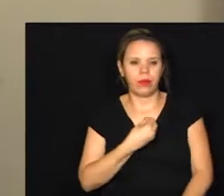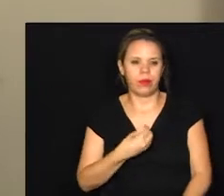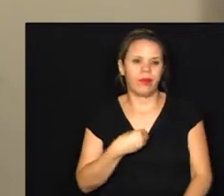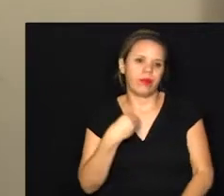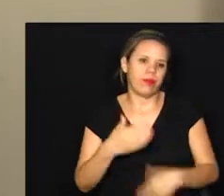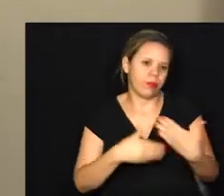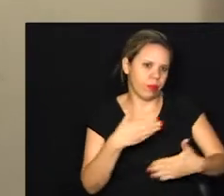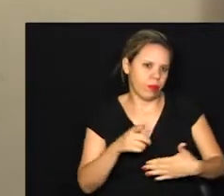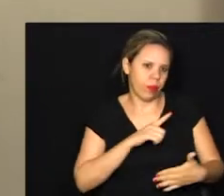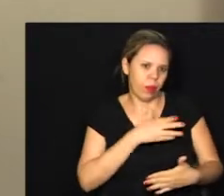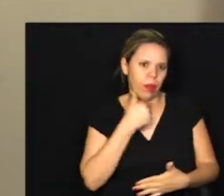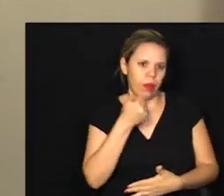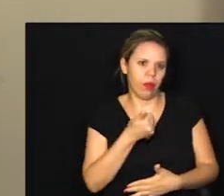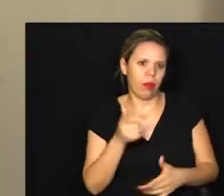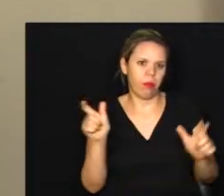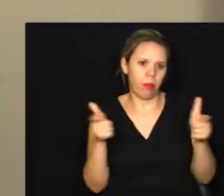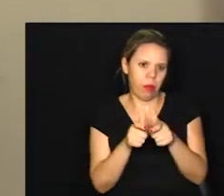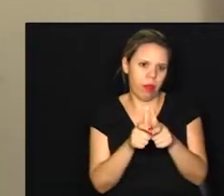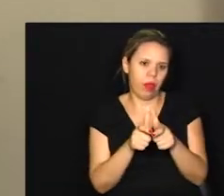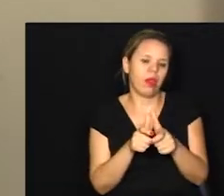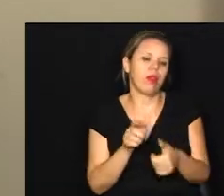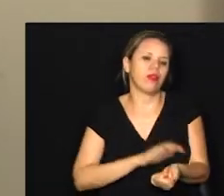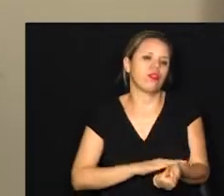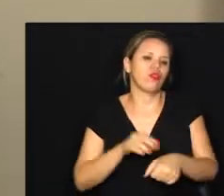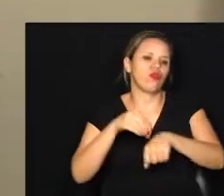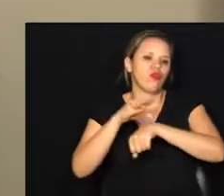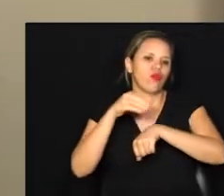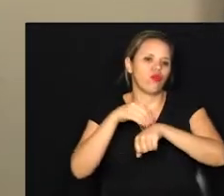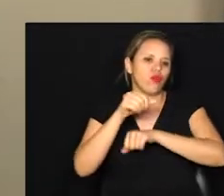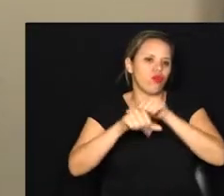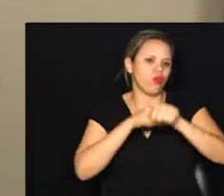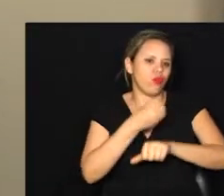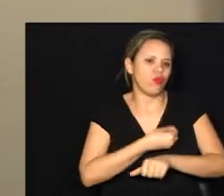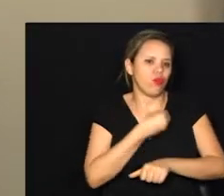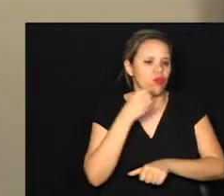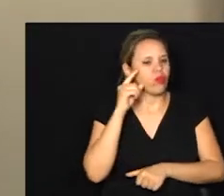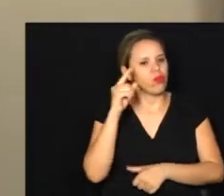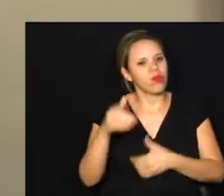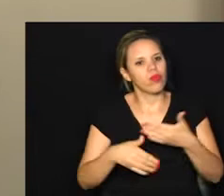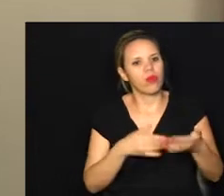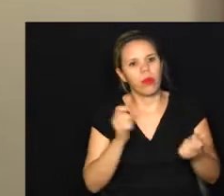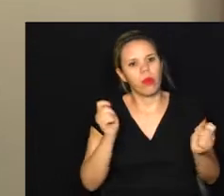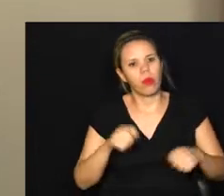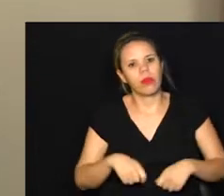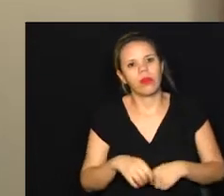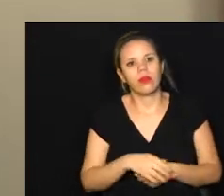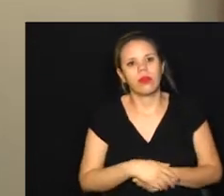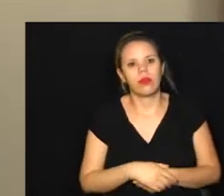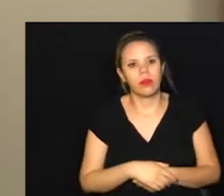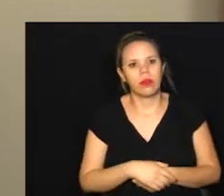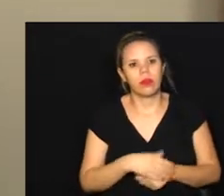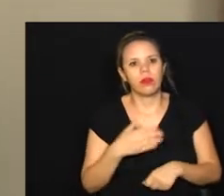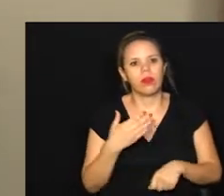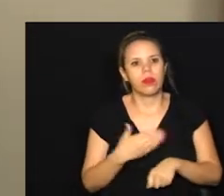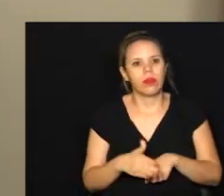um pouquinho da nossa rotina para ter uma rotina menos estressante. Algumas dicas para a gente mudar a rotina podem ser